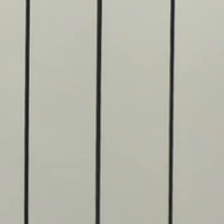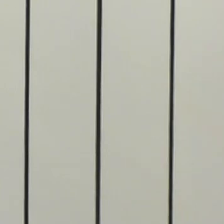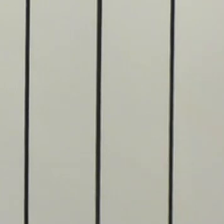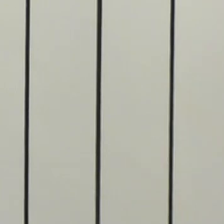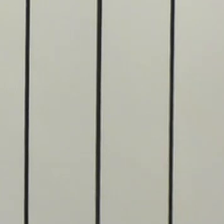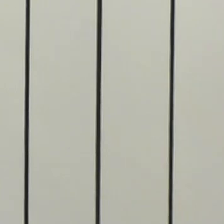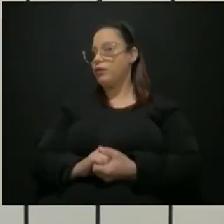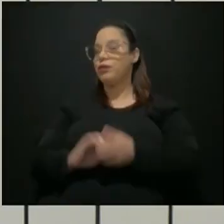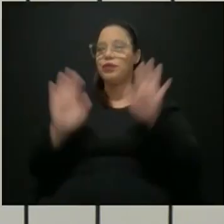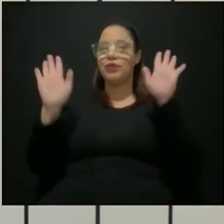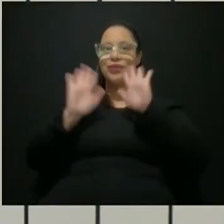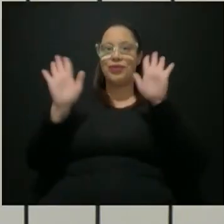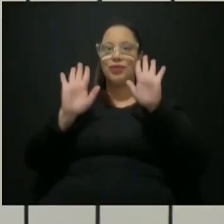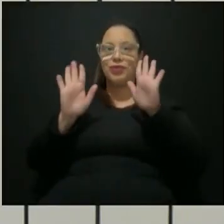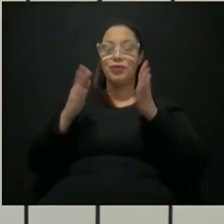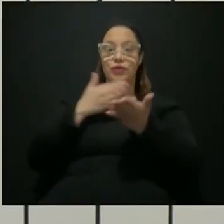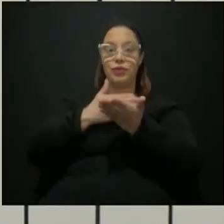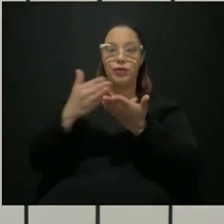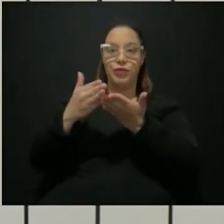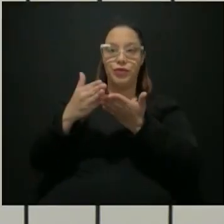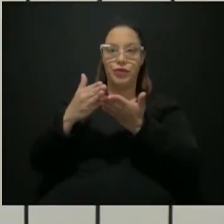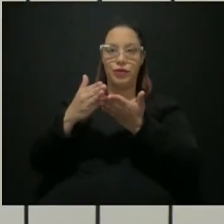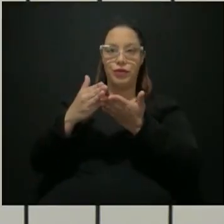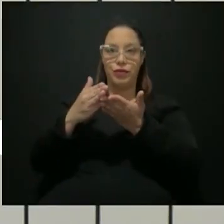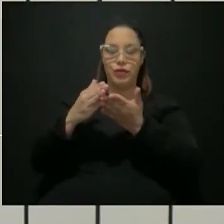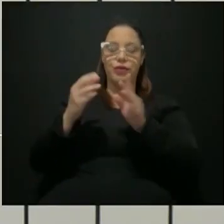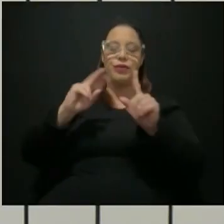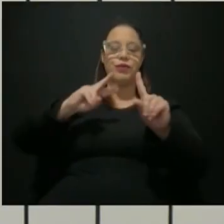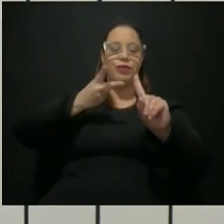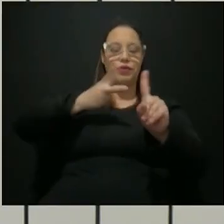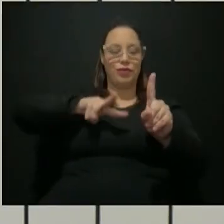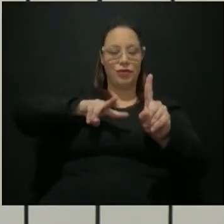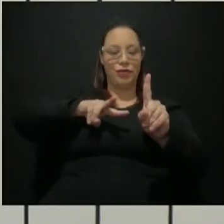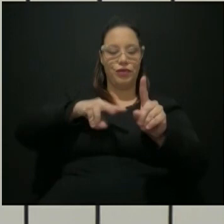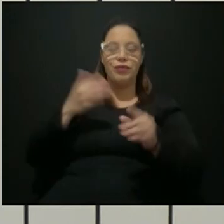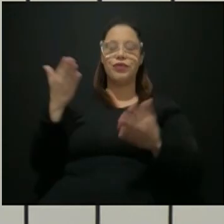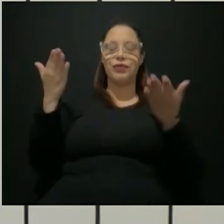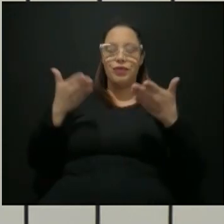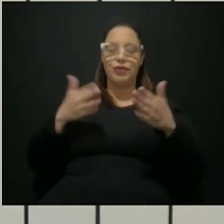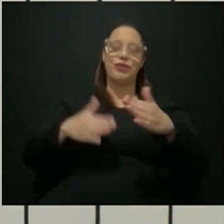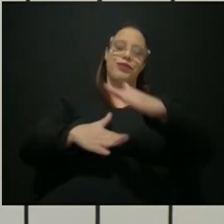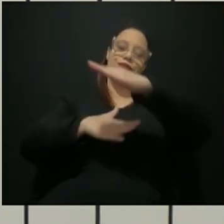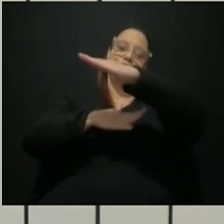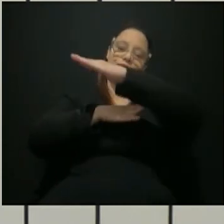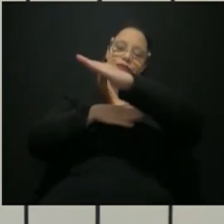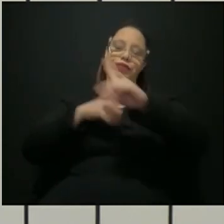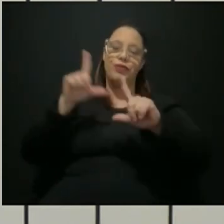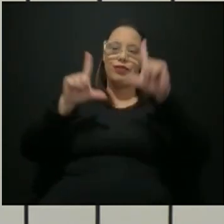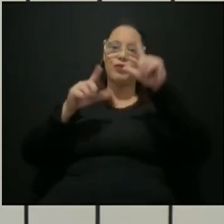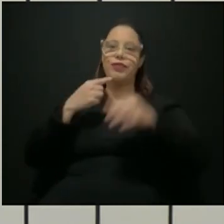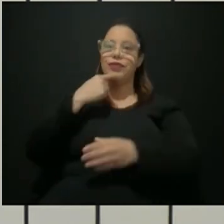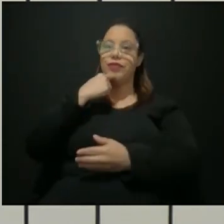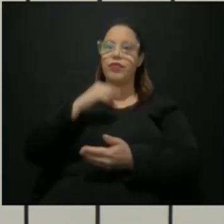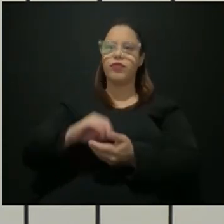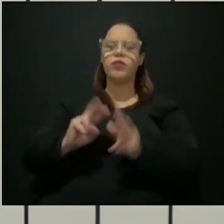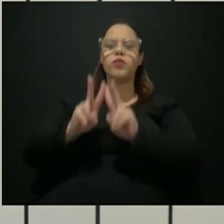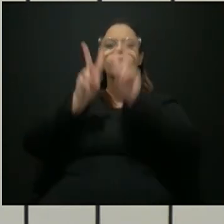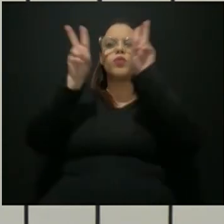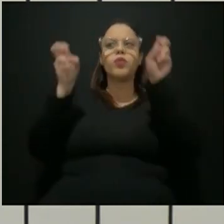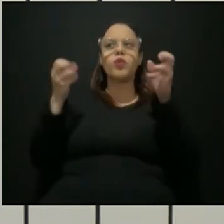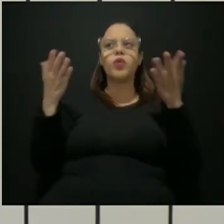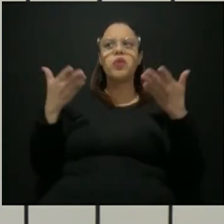Olá, estamos começando o nosso Ponto de Vista aqui na TV Câmara Campinas. E o assunto de hoje é